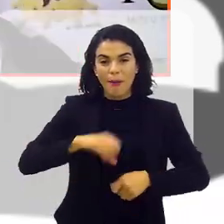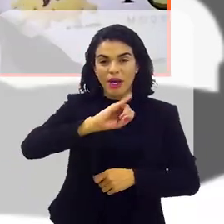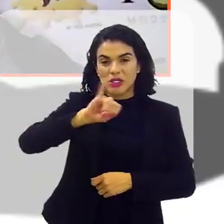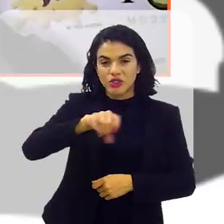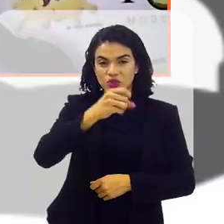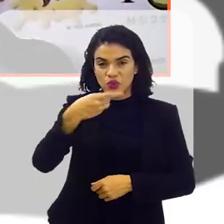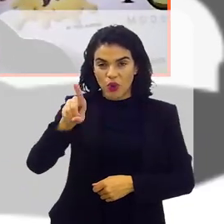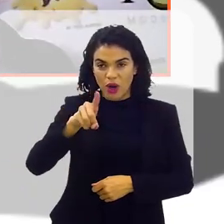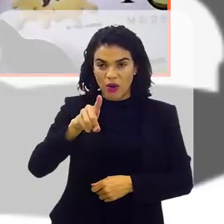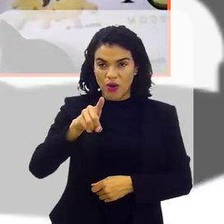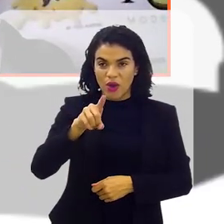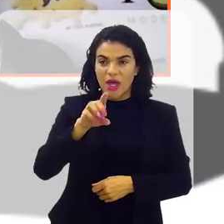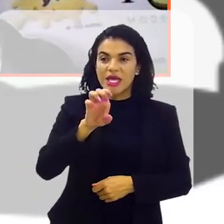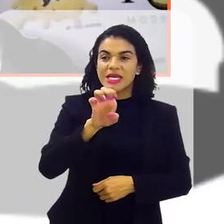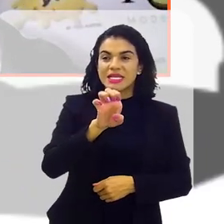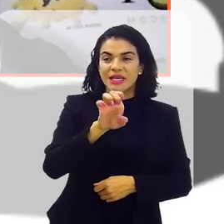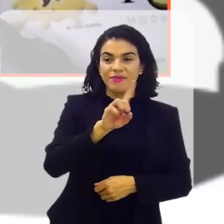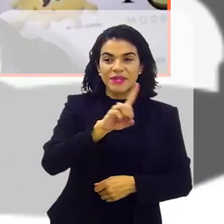Maria